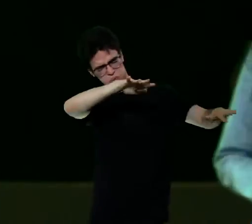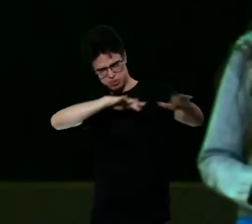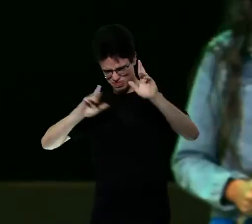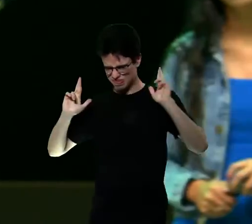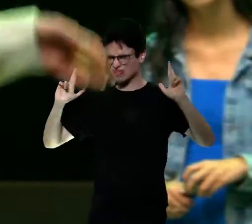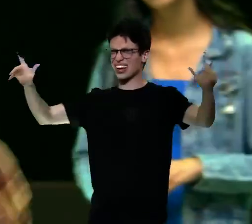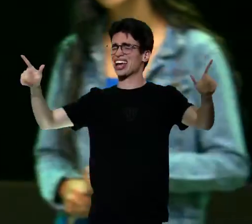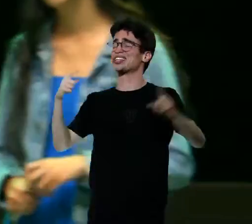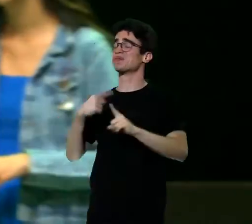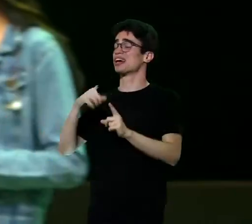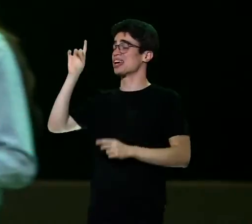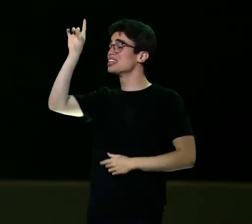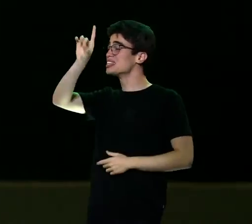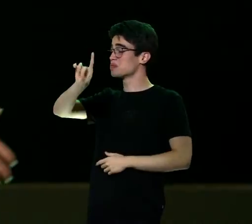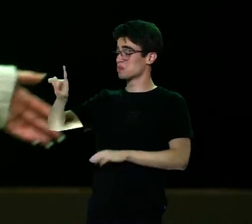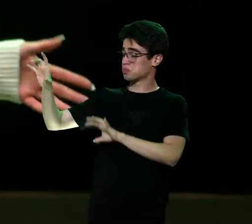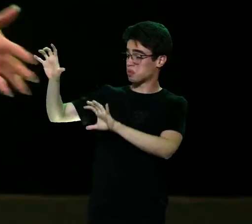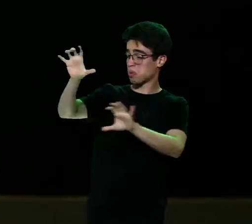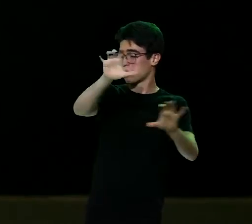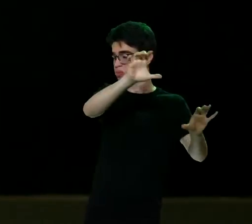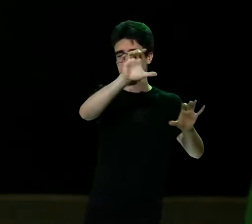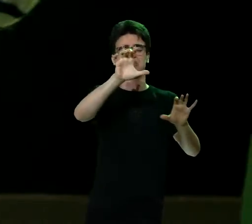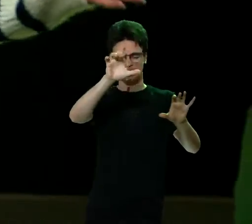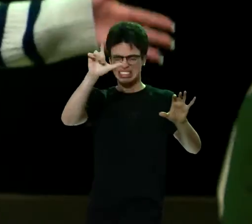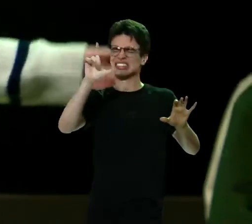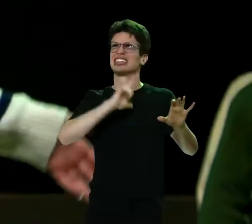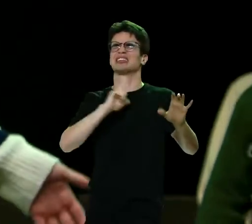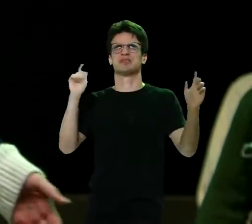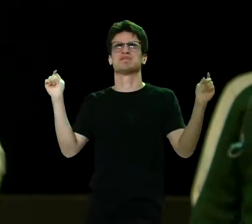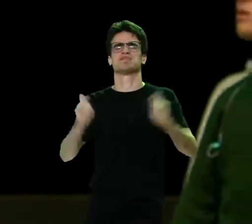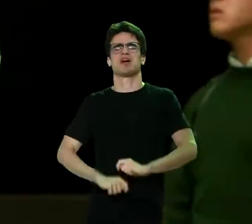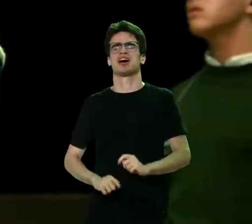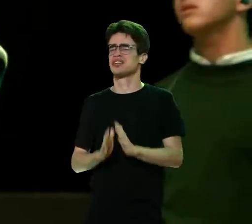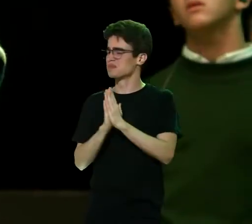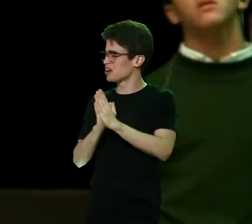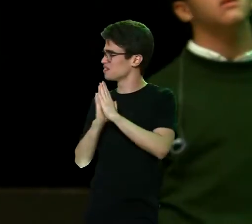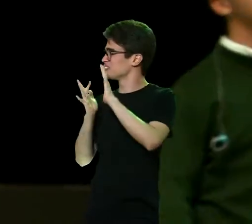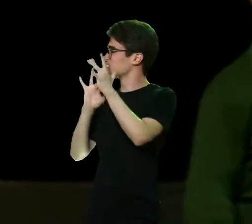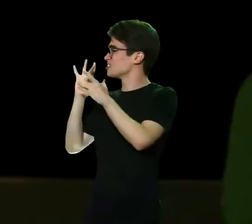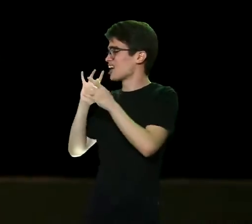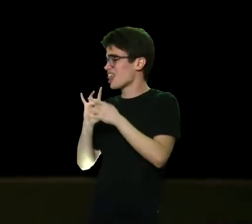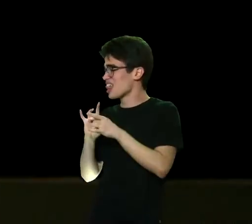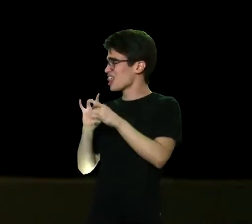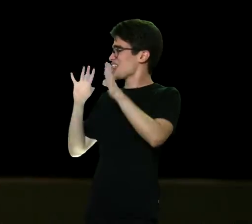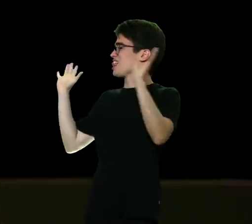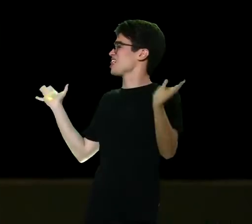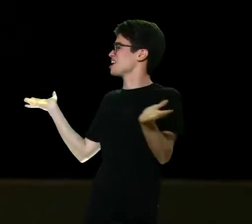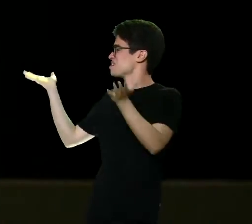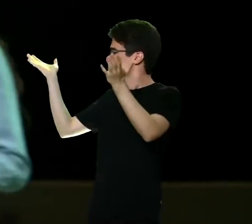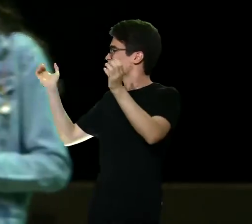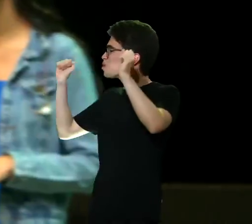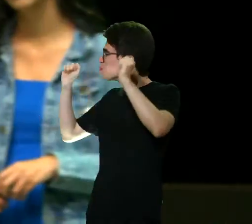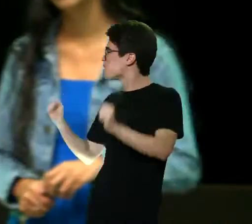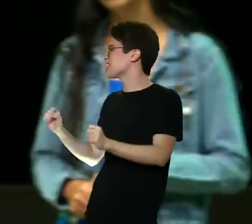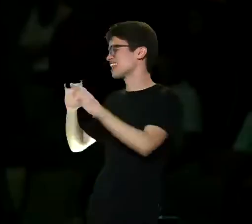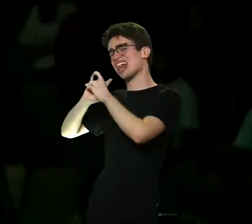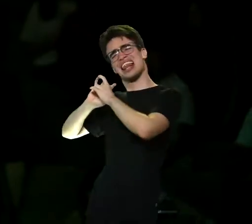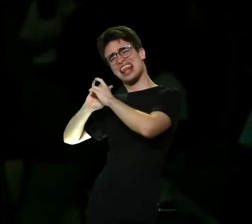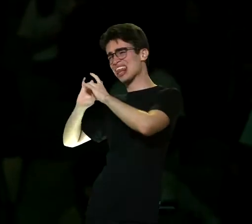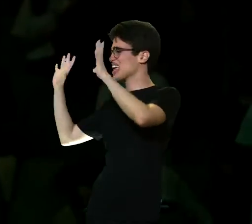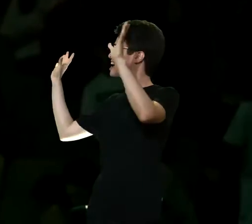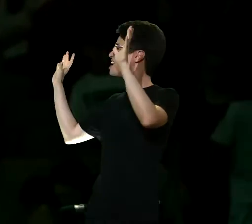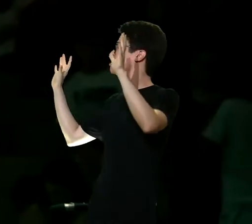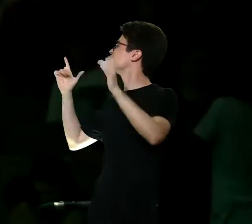ainda maior para fazer, Deus. Então nós te damos liberdade aqui, Jesus. Nós te damos liberdade para o Senhor fazer o que o